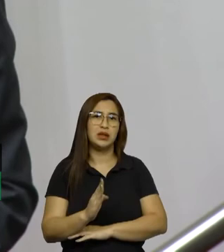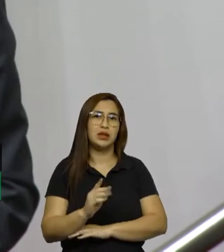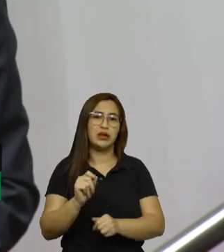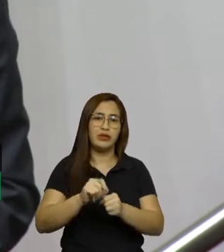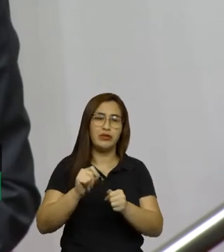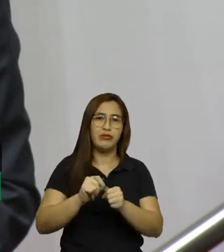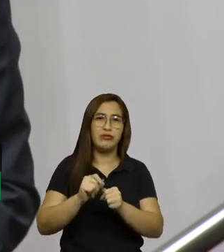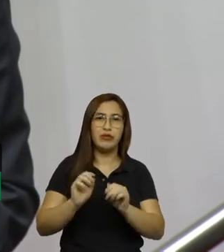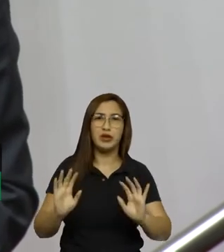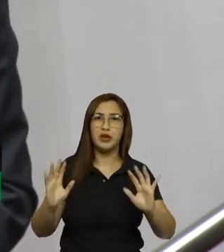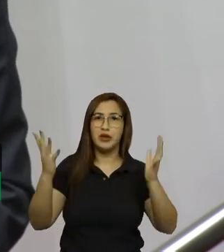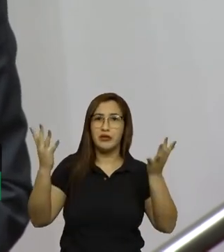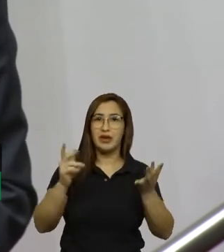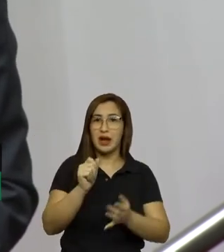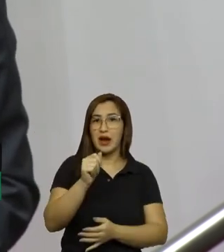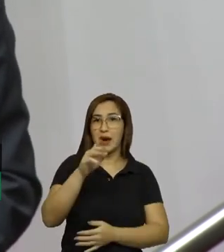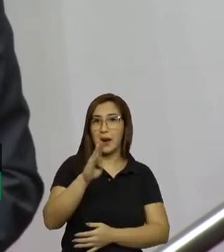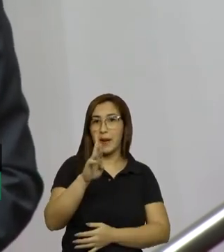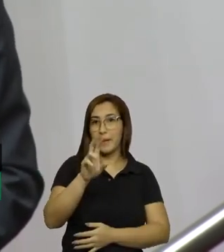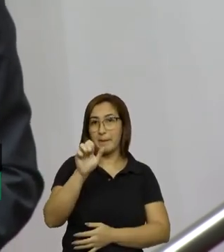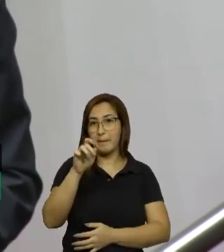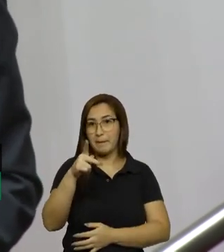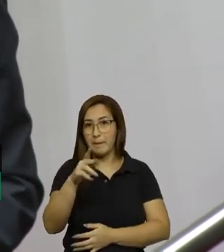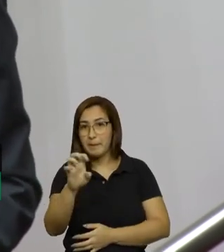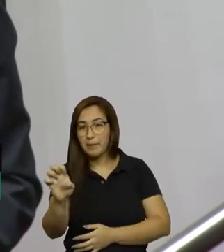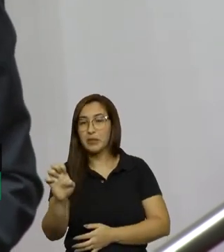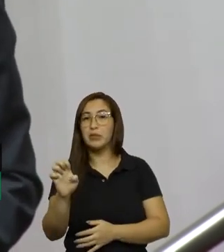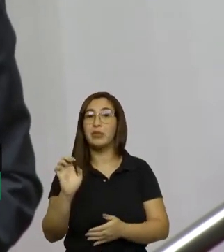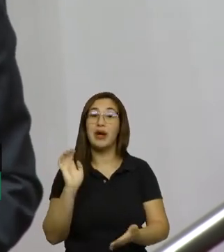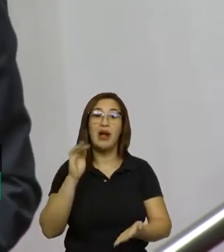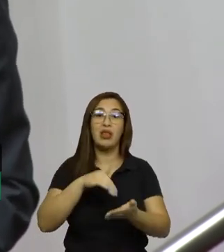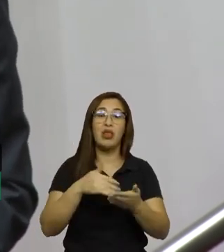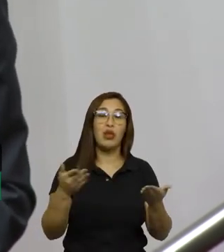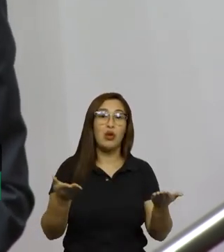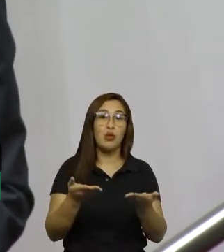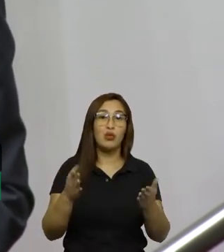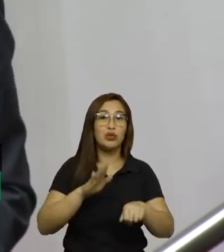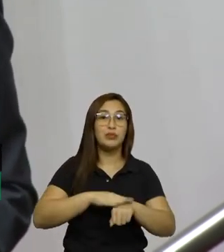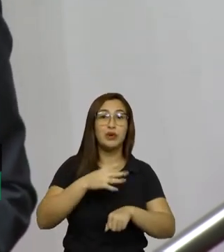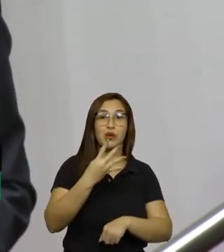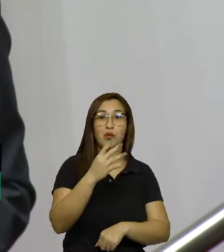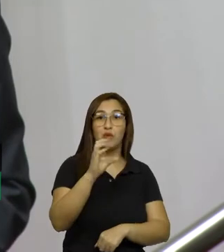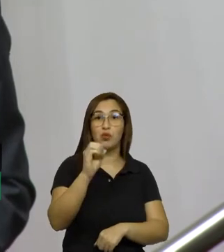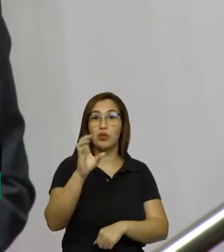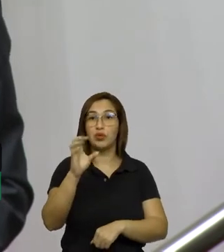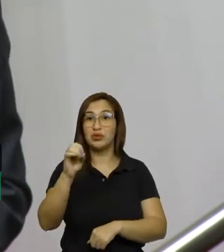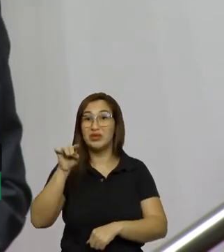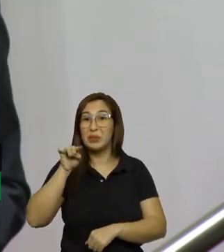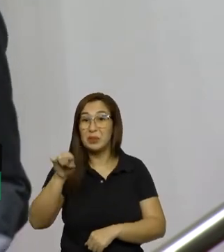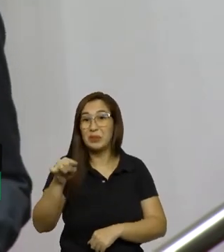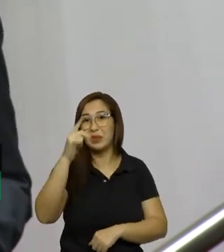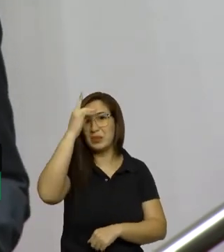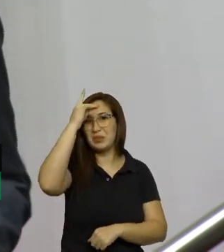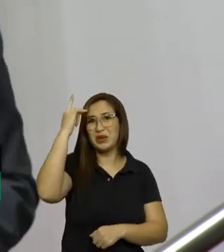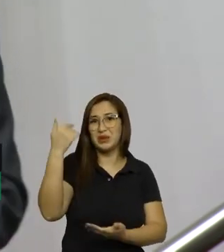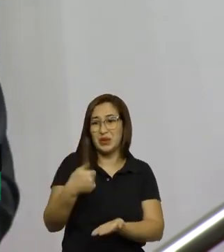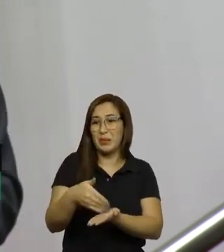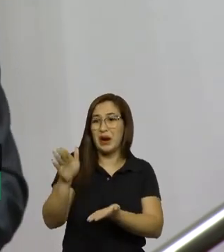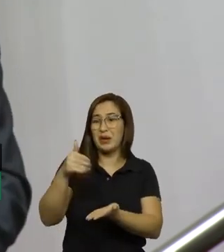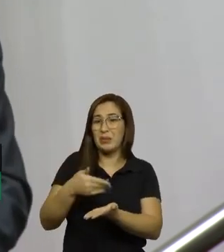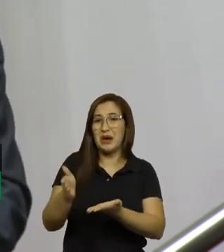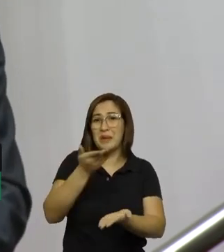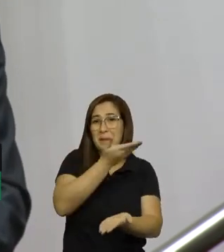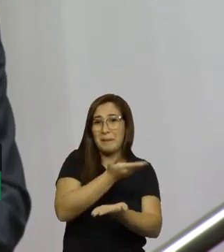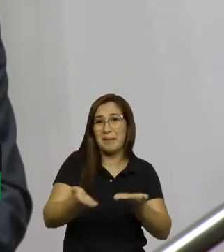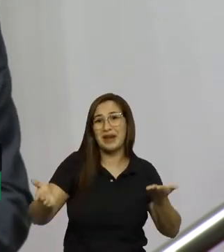ABRAP, desde o início da pandemia até o momento, mais de 400 mil trabalhadores do segmento foram demitidos. A